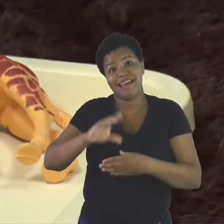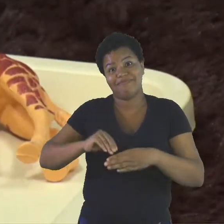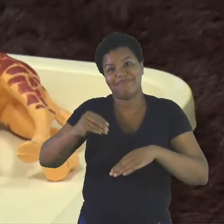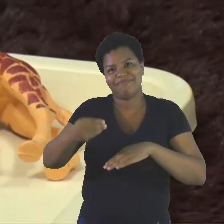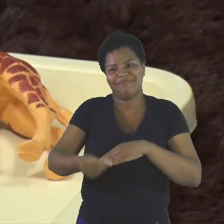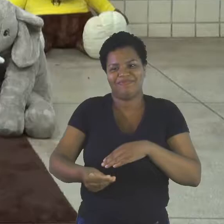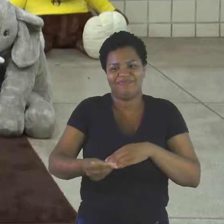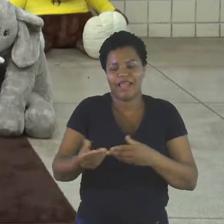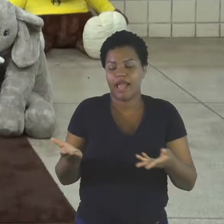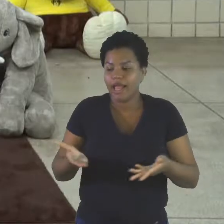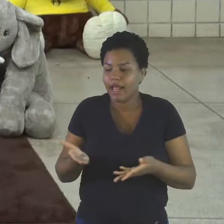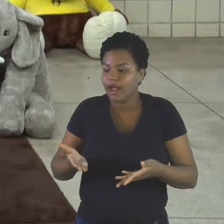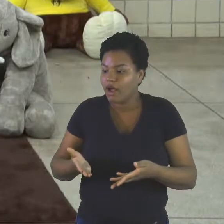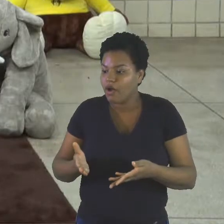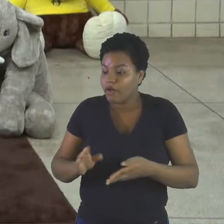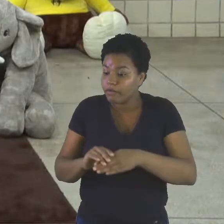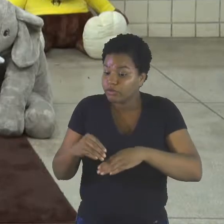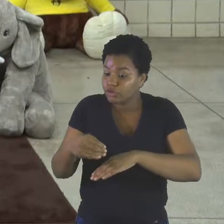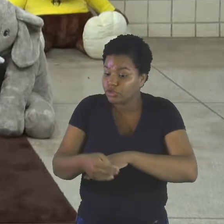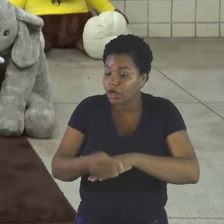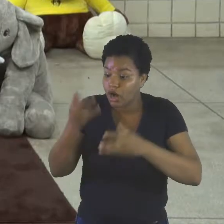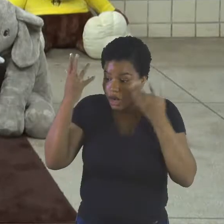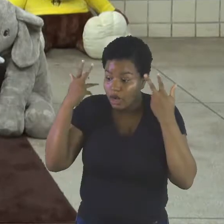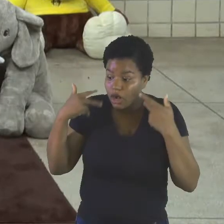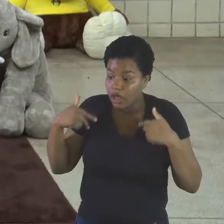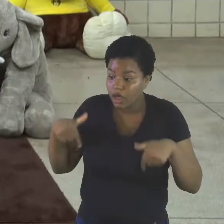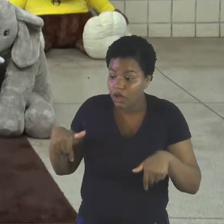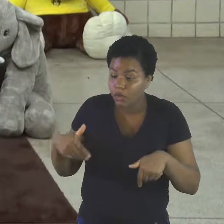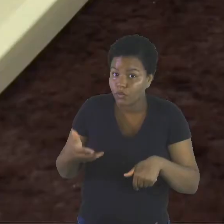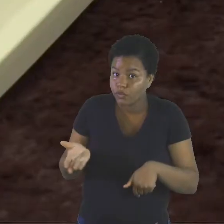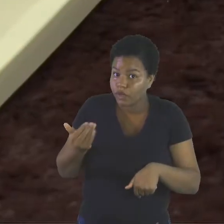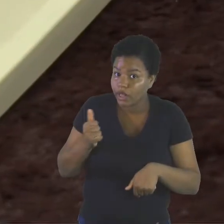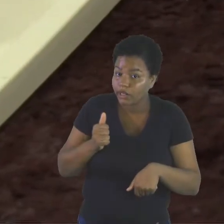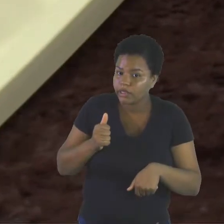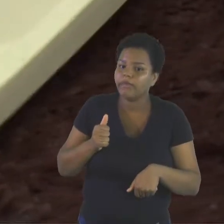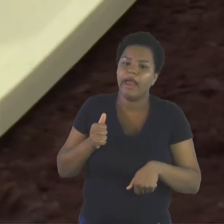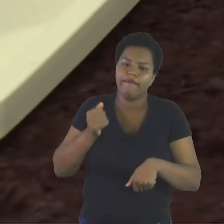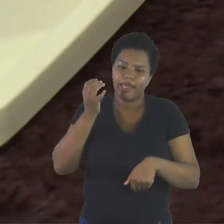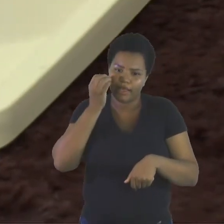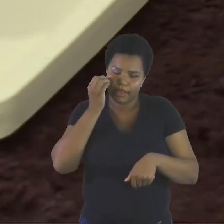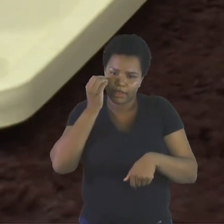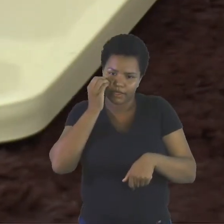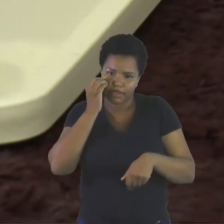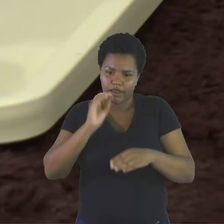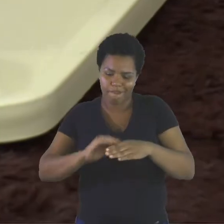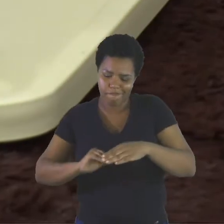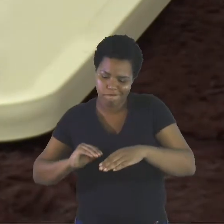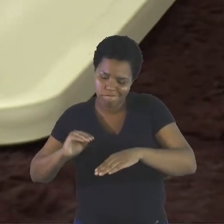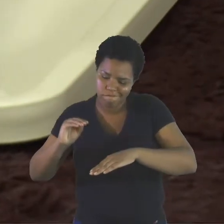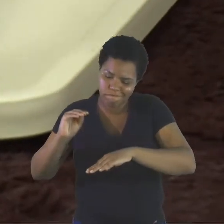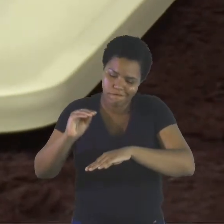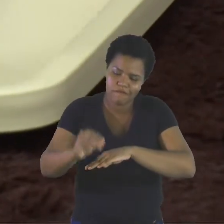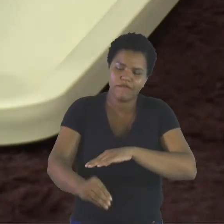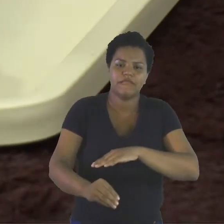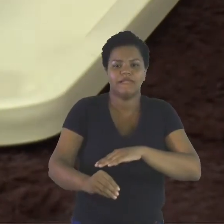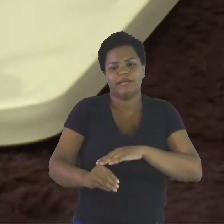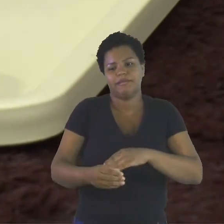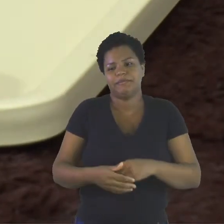vamos tirar agora o leão aí ele vai tentar tirar o Leandro